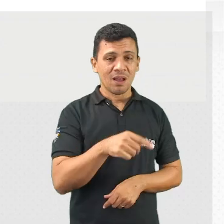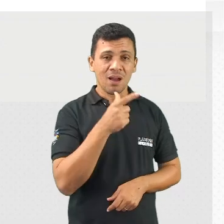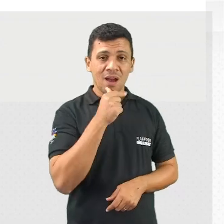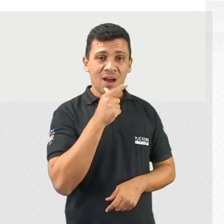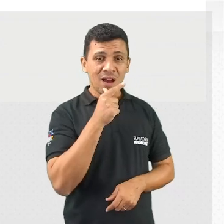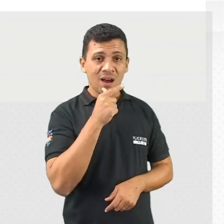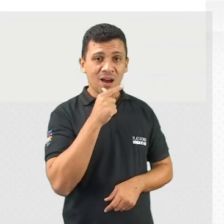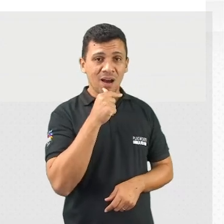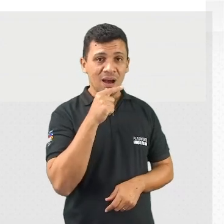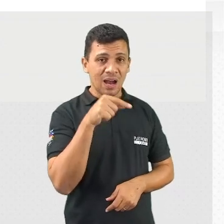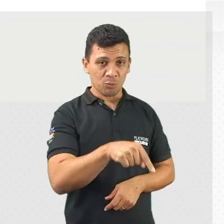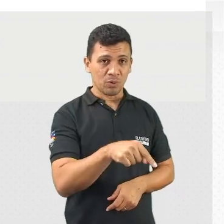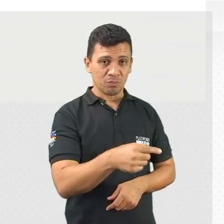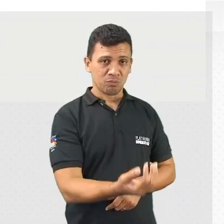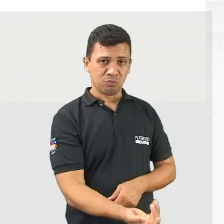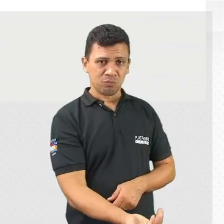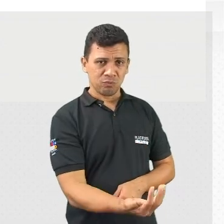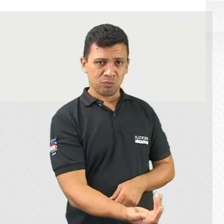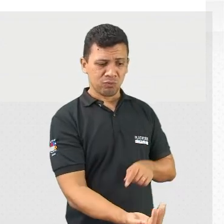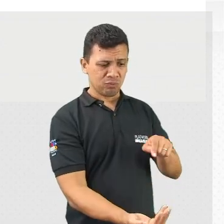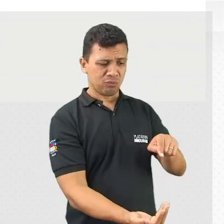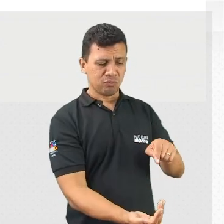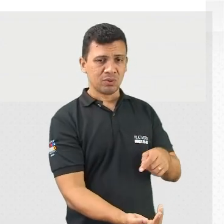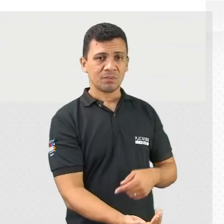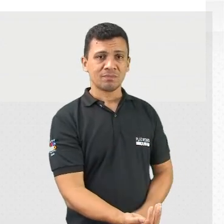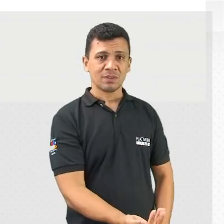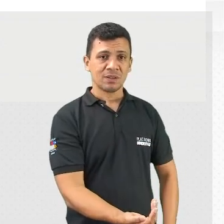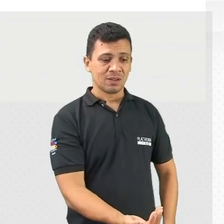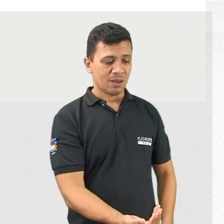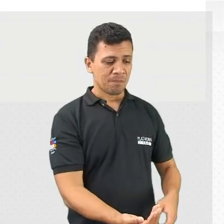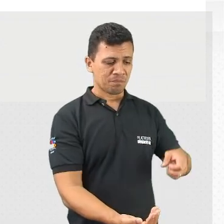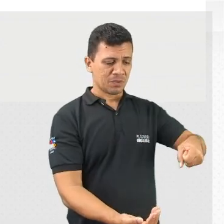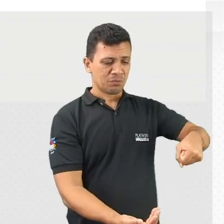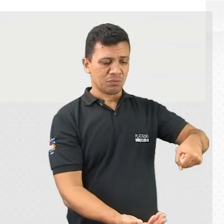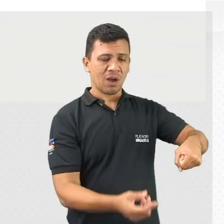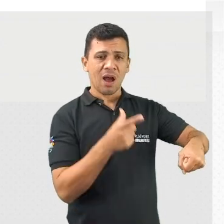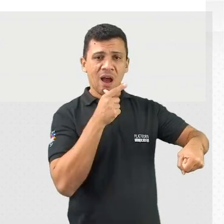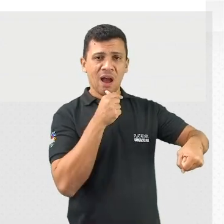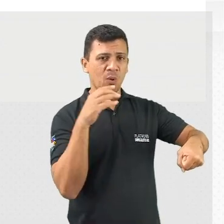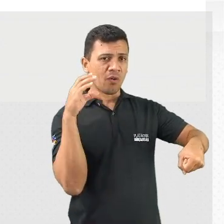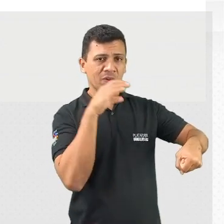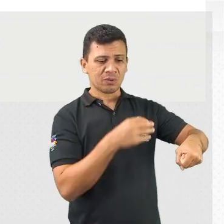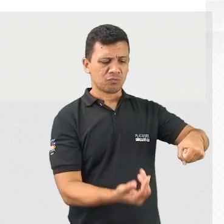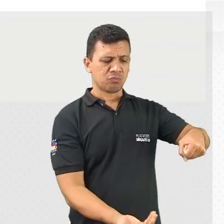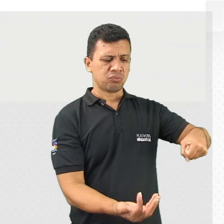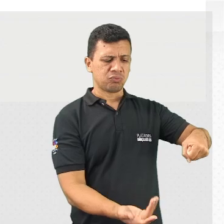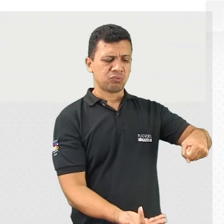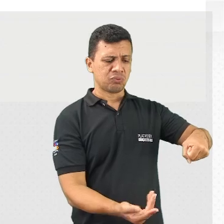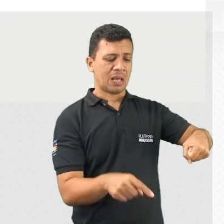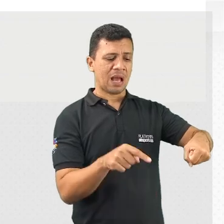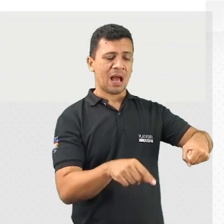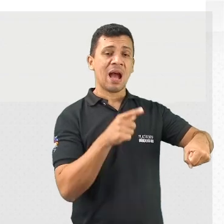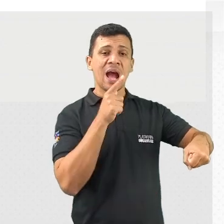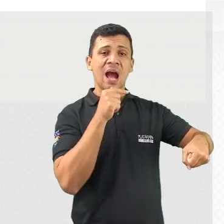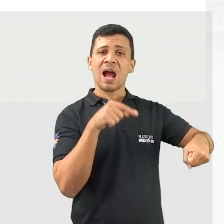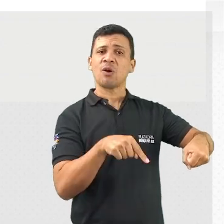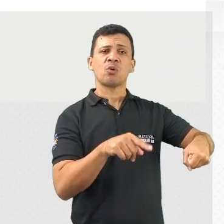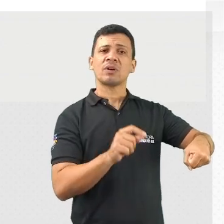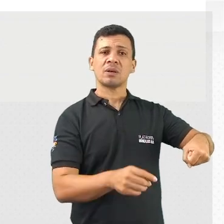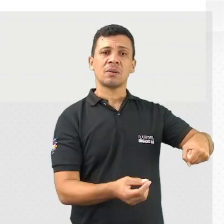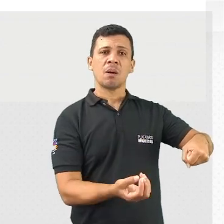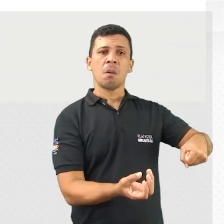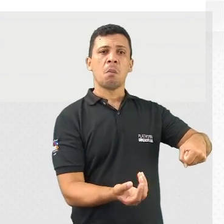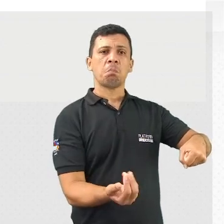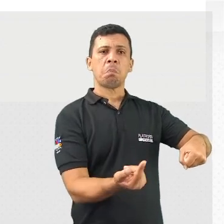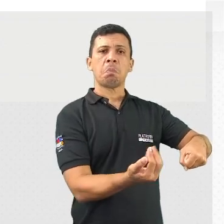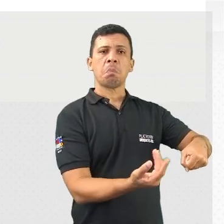ela vai pro fogo, quando ela vai se aquecendo, o que que essa água vai começar a fazer? Ela vai começar a